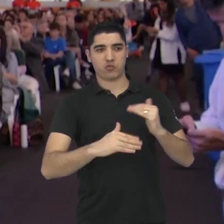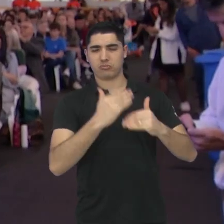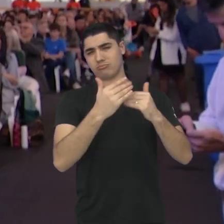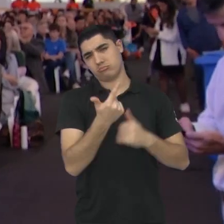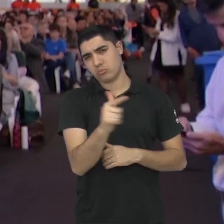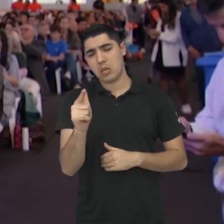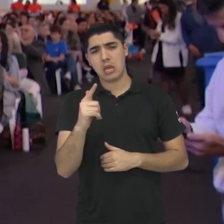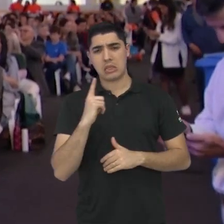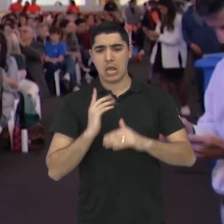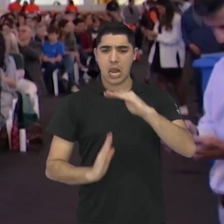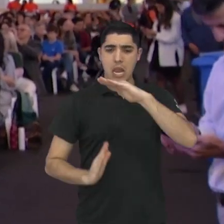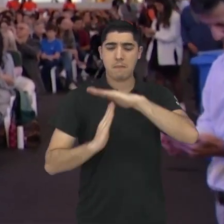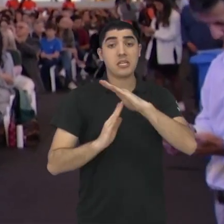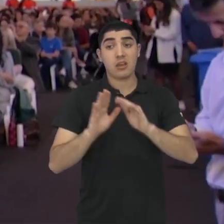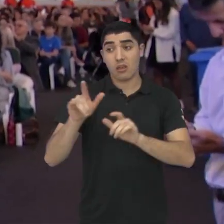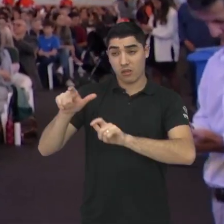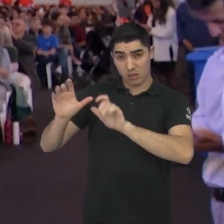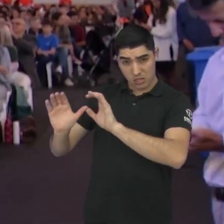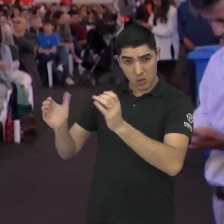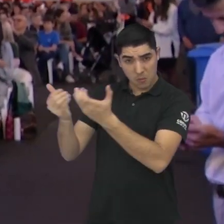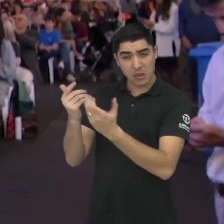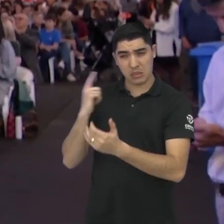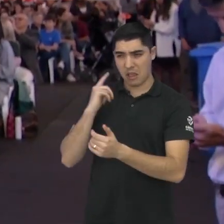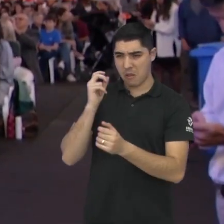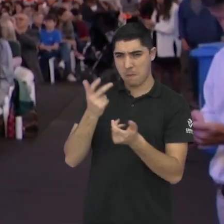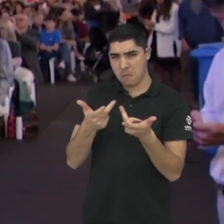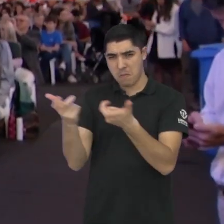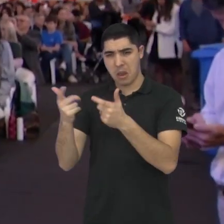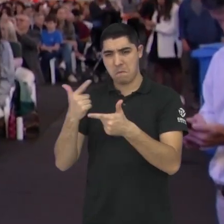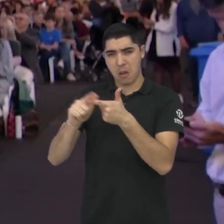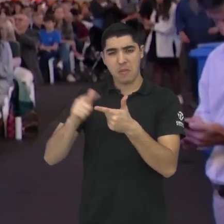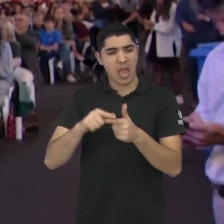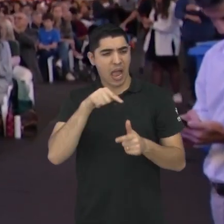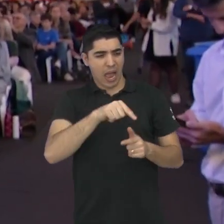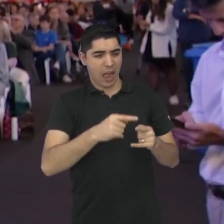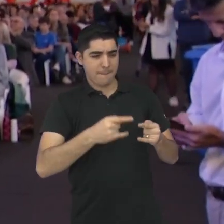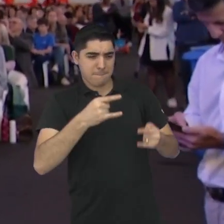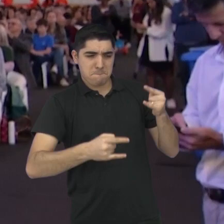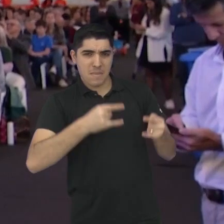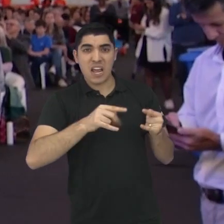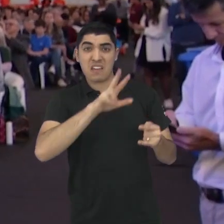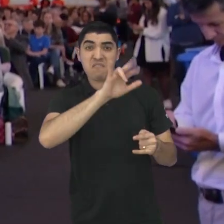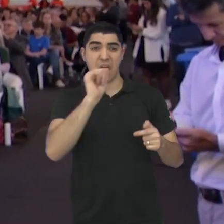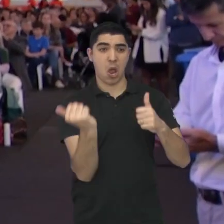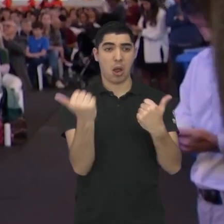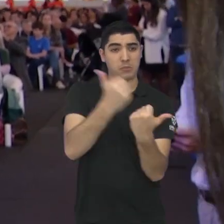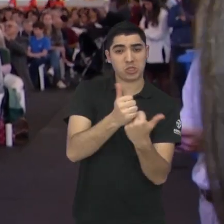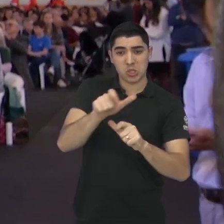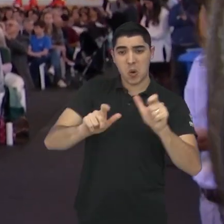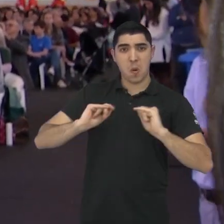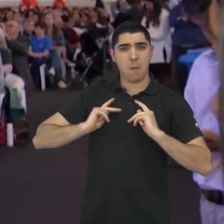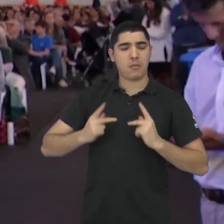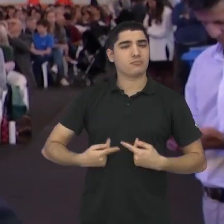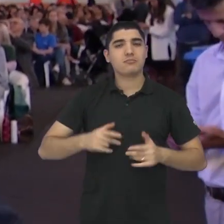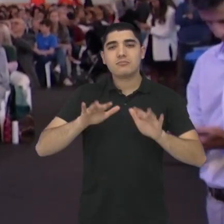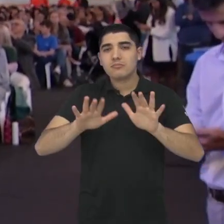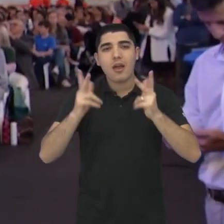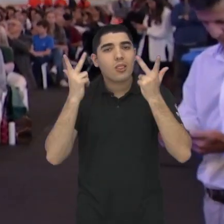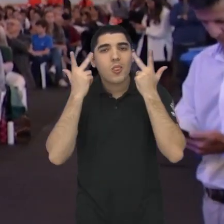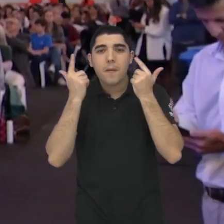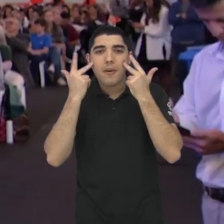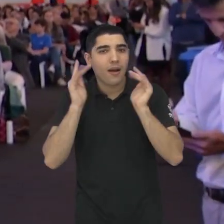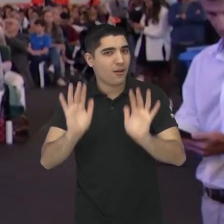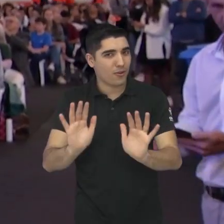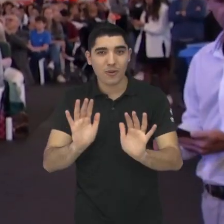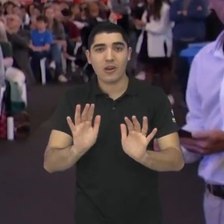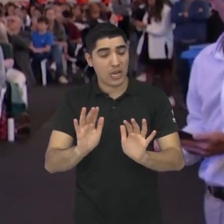com tanto problema como a comunidade vê a questão das máquinas superarem o ser humano. Isso é absolutamente natural. Vai acontecer em algum momento